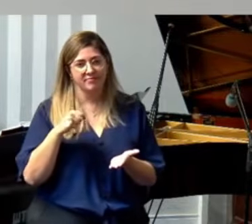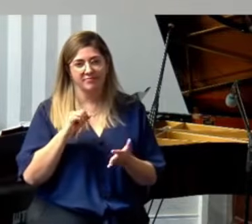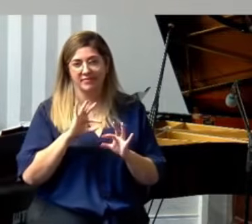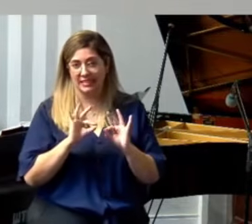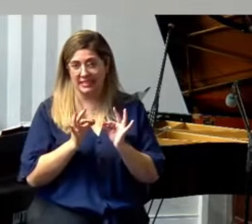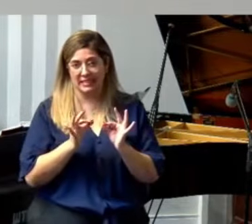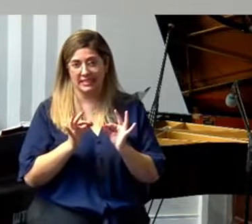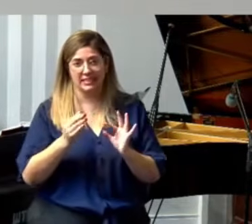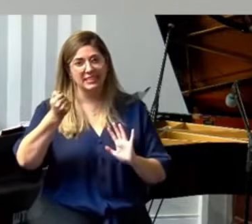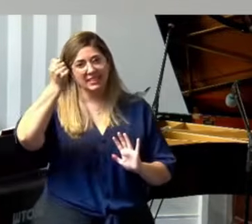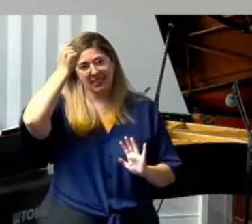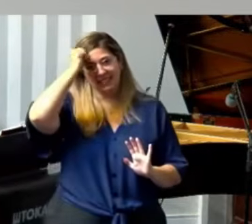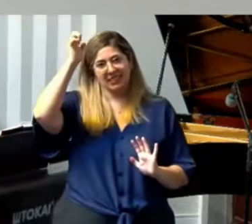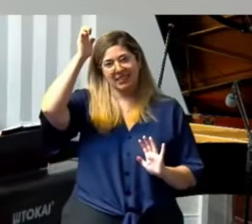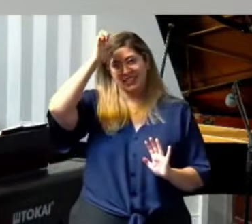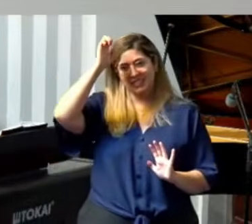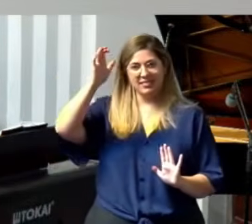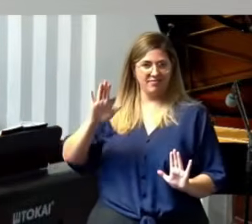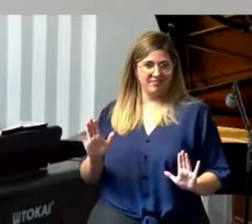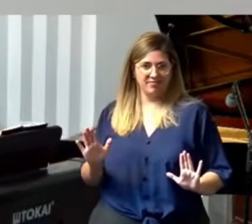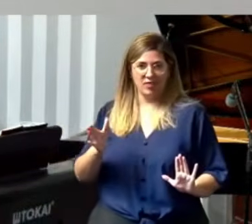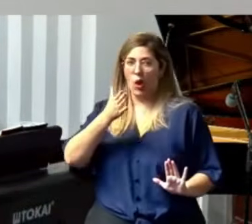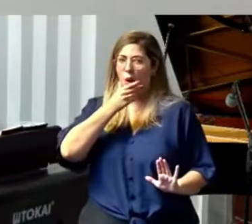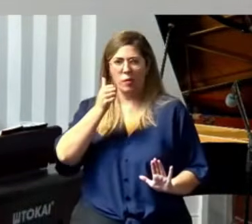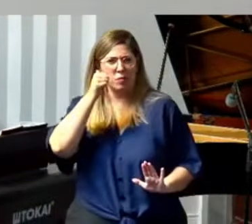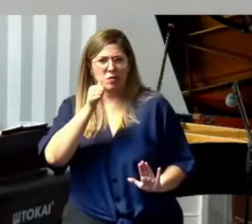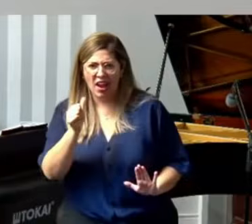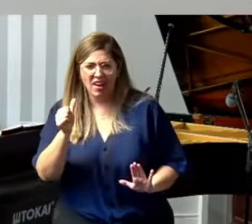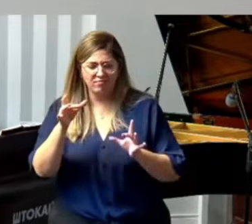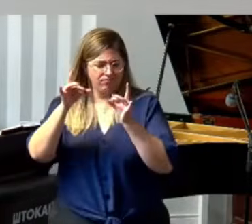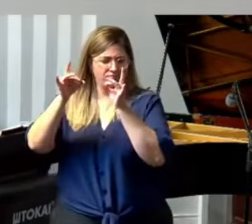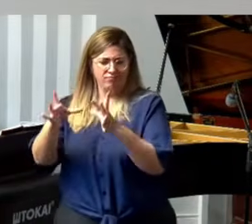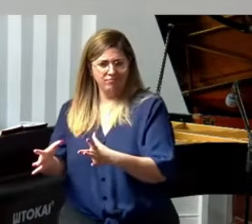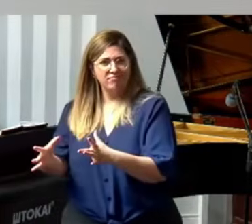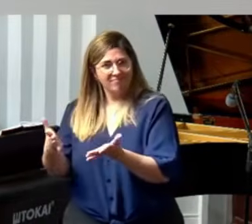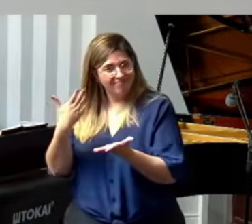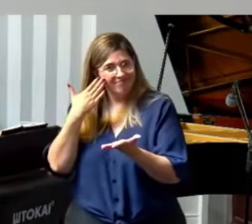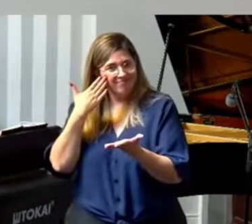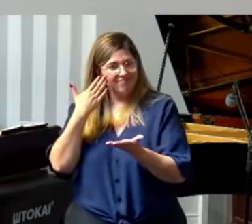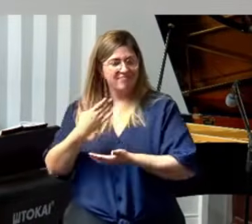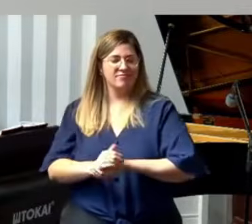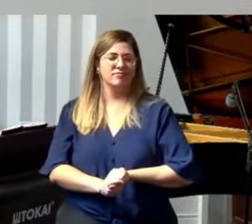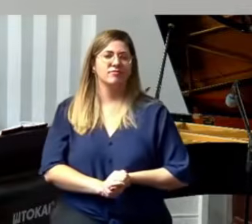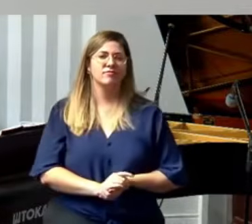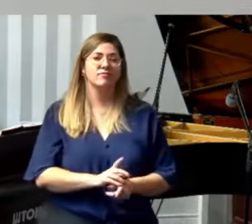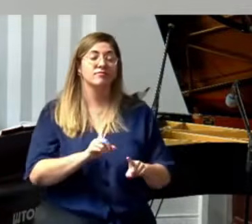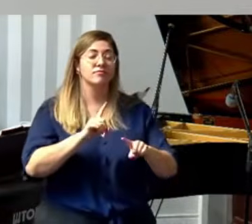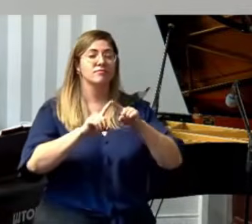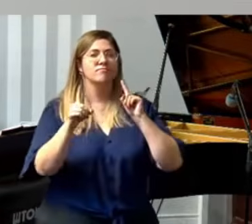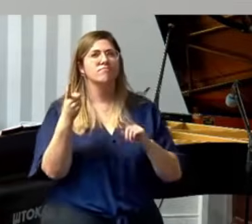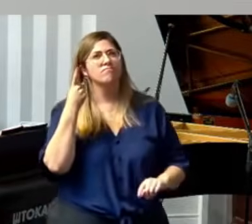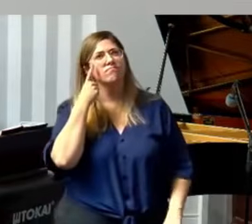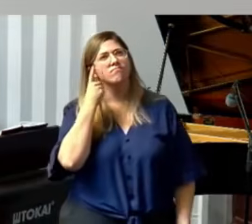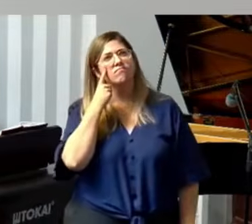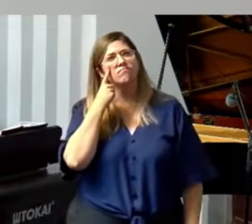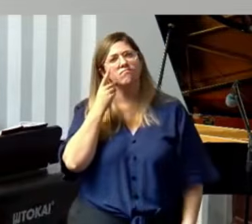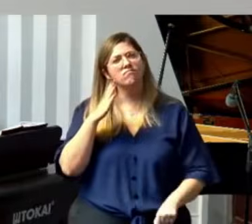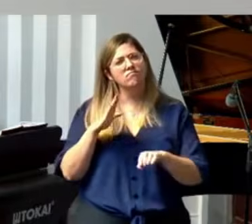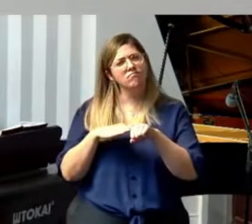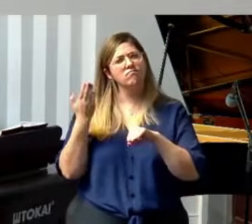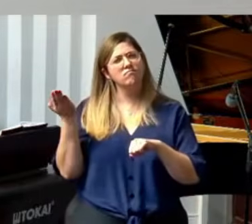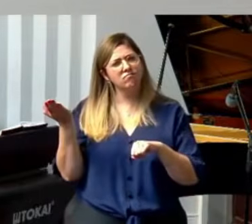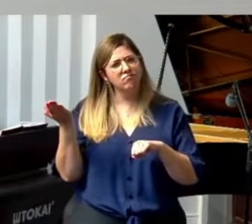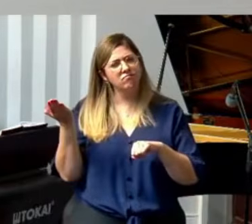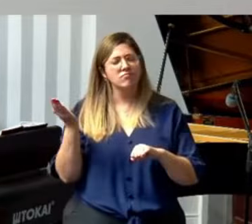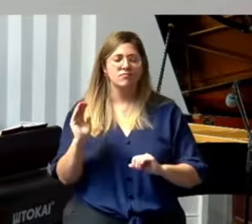O primeiro casal, o homem e a sua mulher, estão sendo expulsos. Porém, eu quero pensar um pouquinho além, como eu